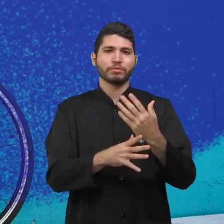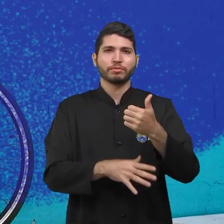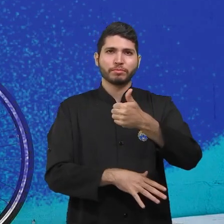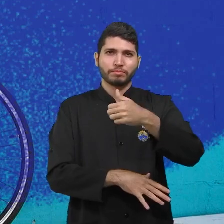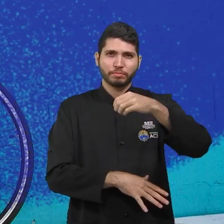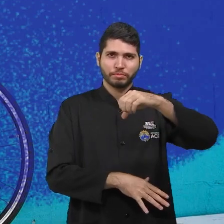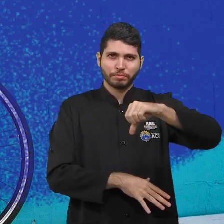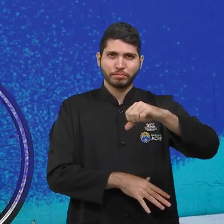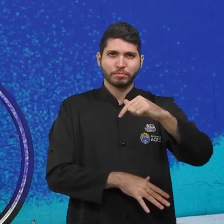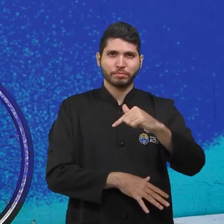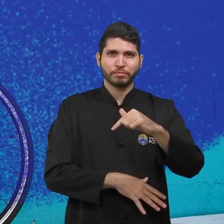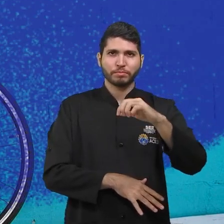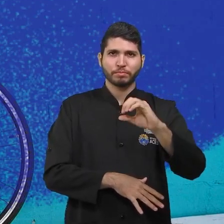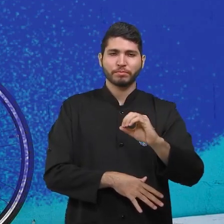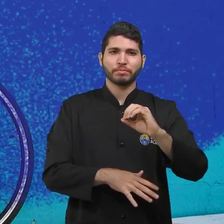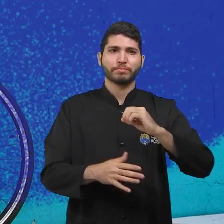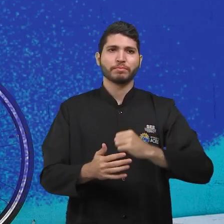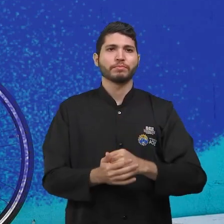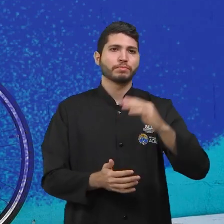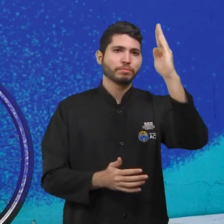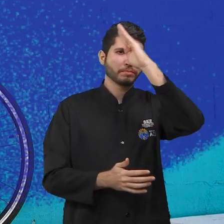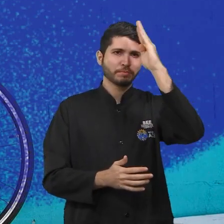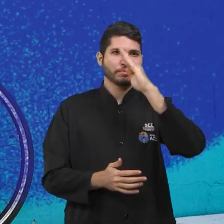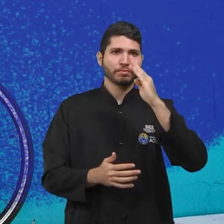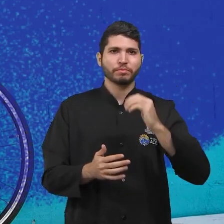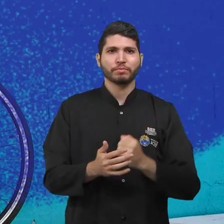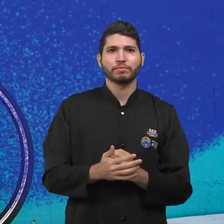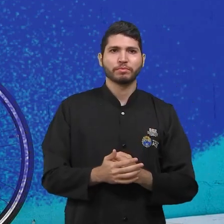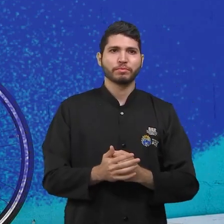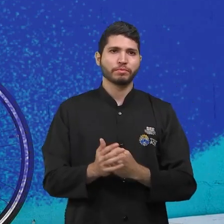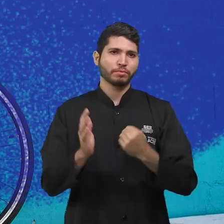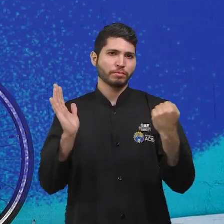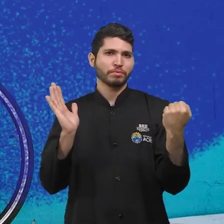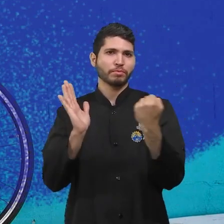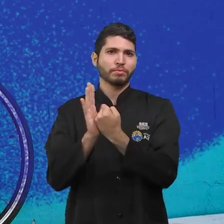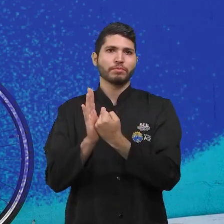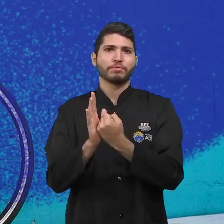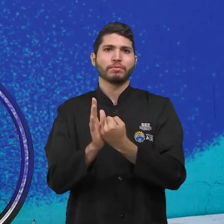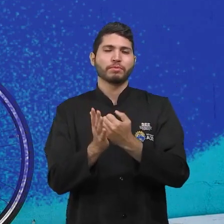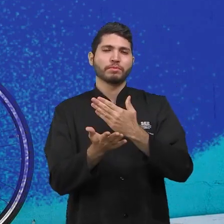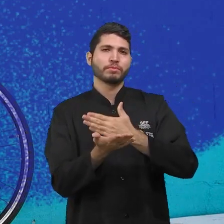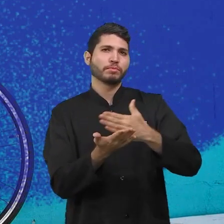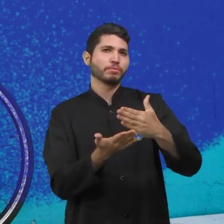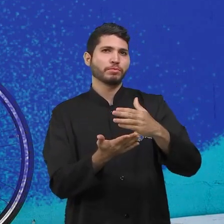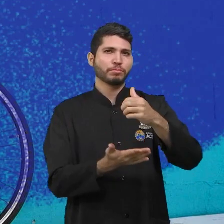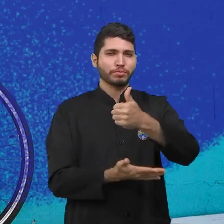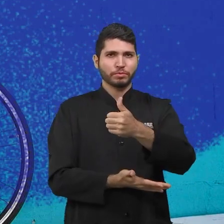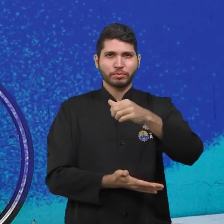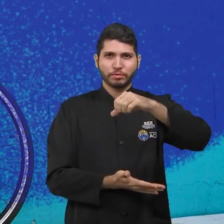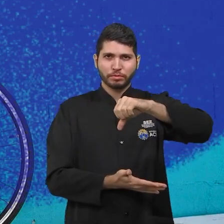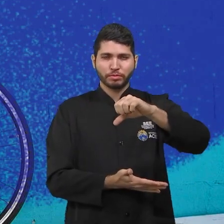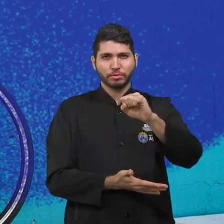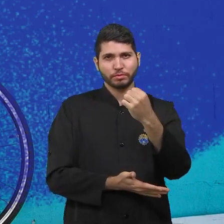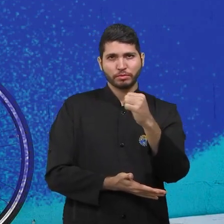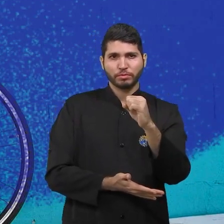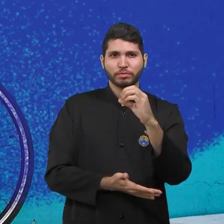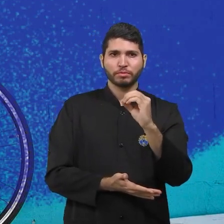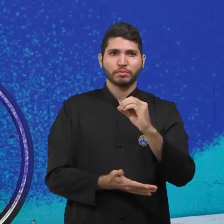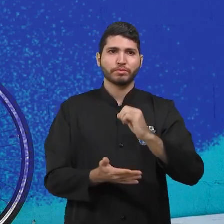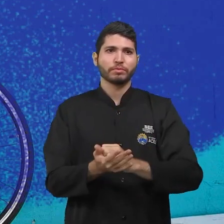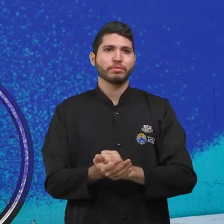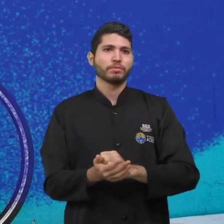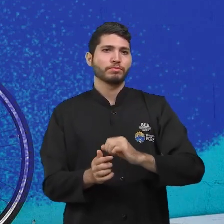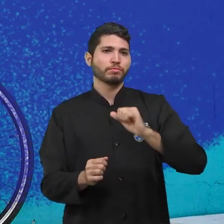de 1970, no Brasil ganhou destaque a partir dos anos de 1980.